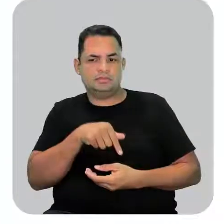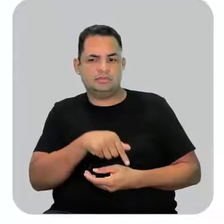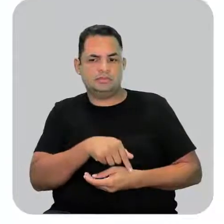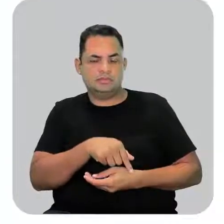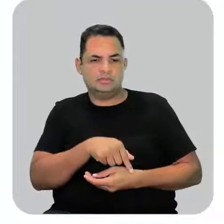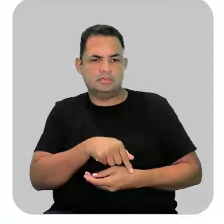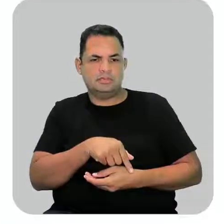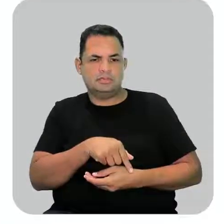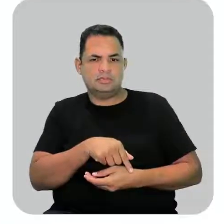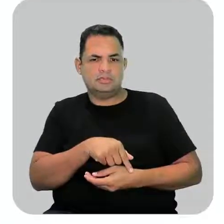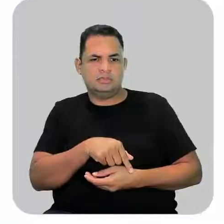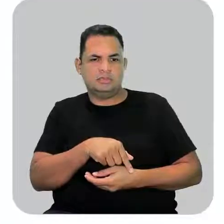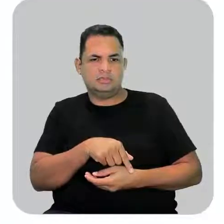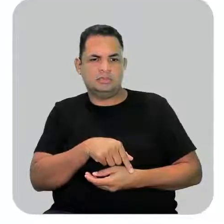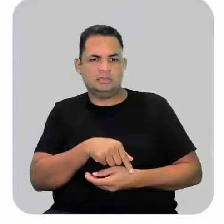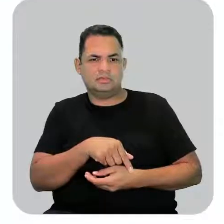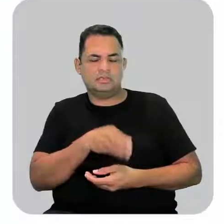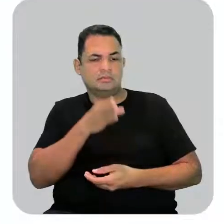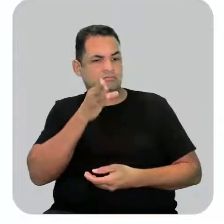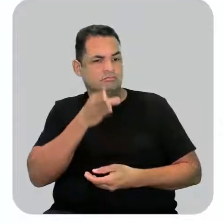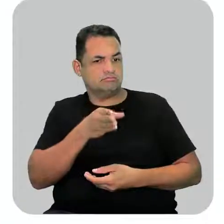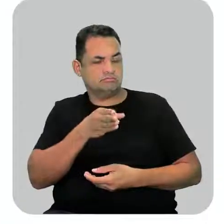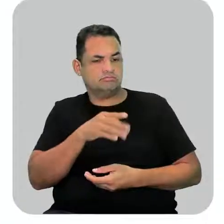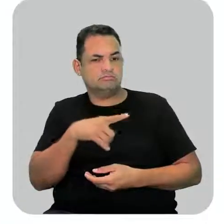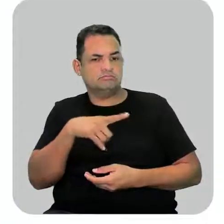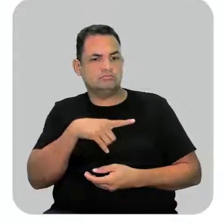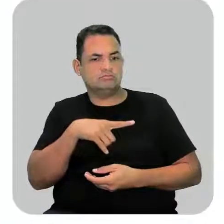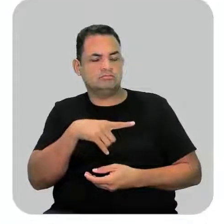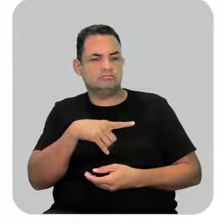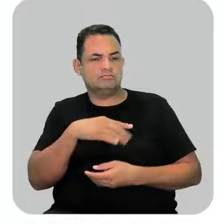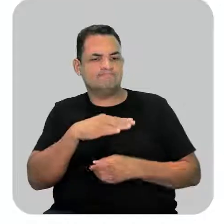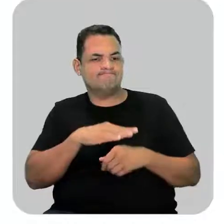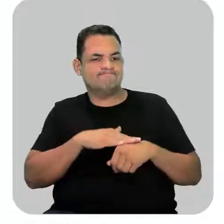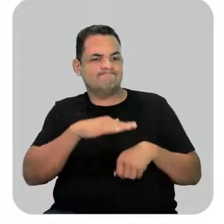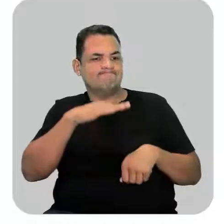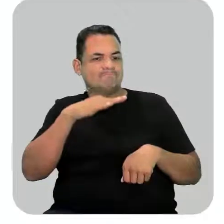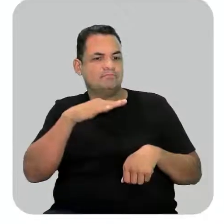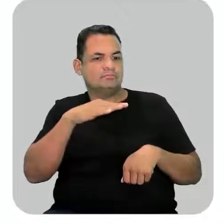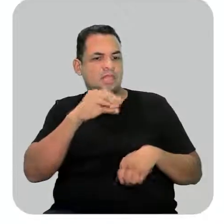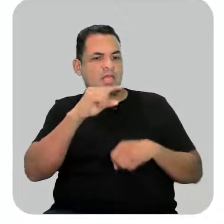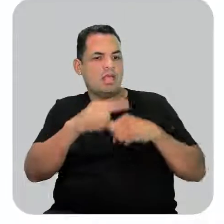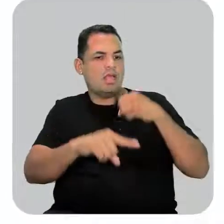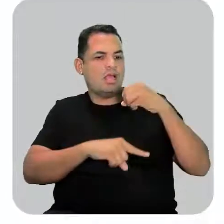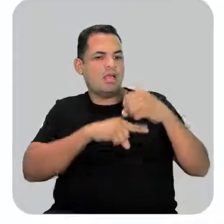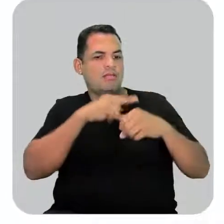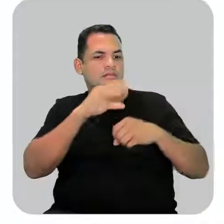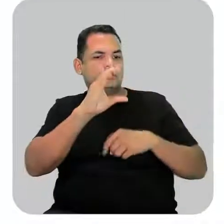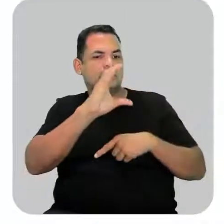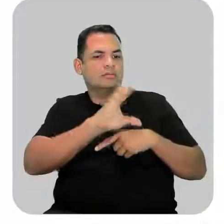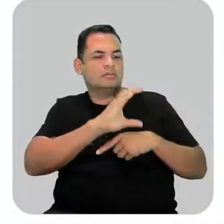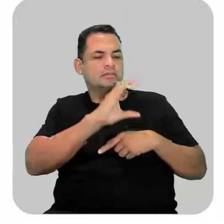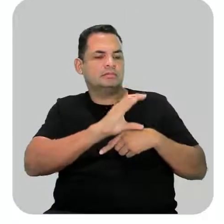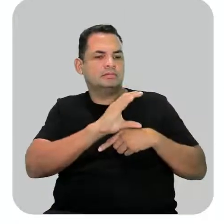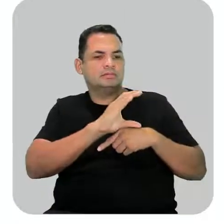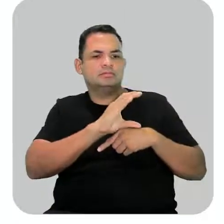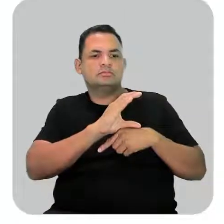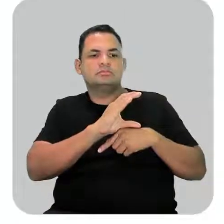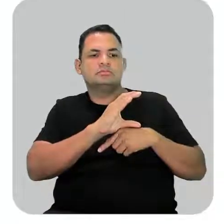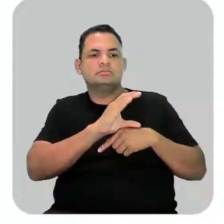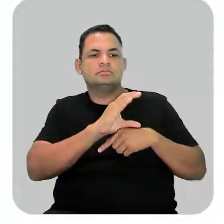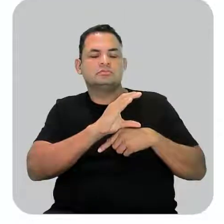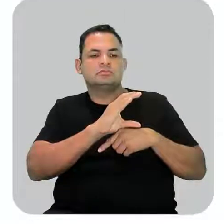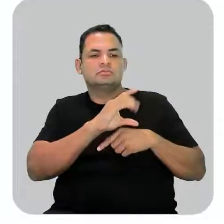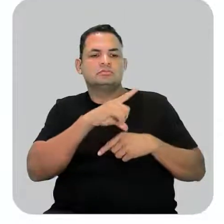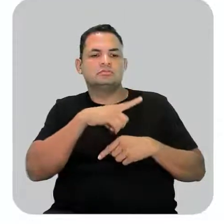7. Eu vi que nesse sentido aqui, eu tenho mais átomos de carbono. Ou seja,